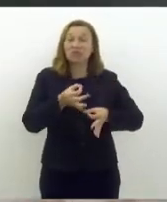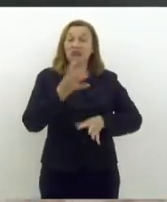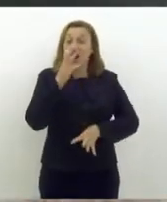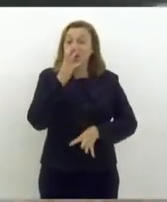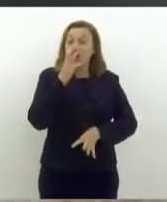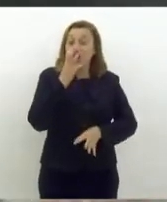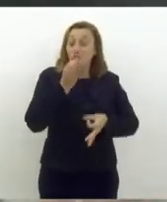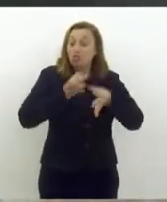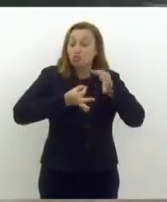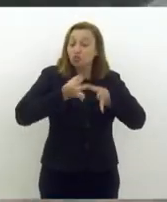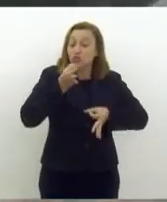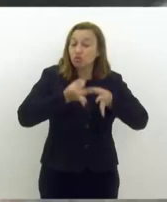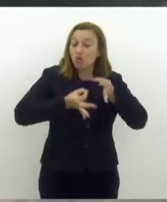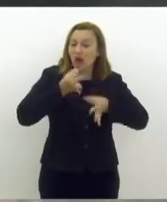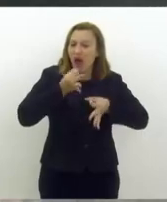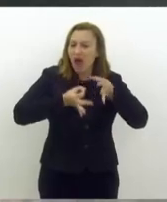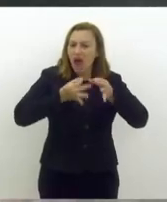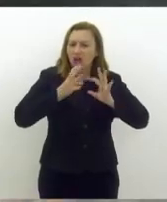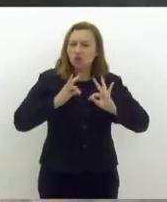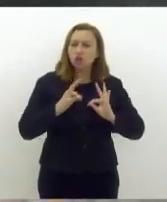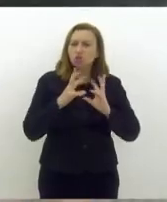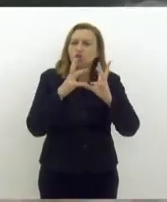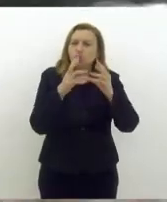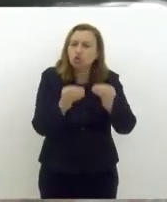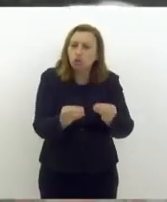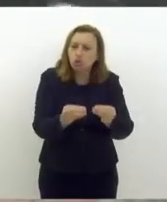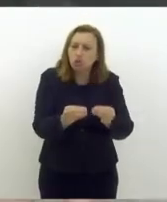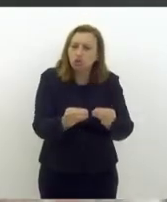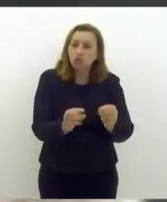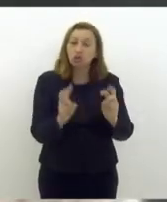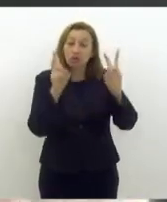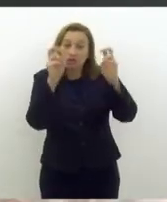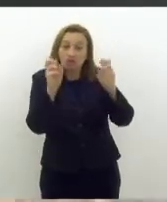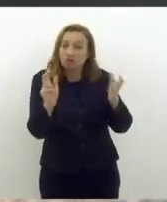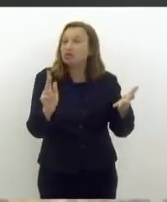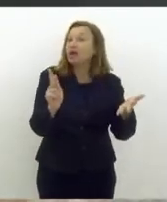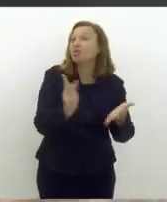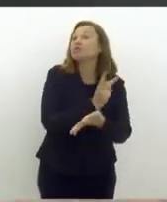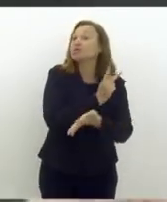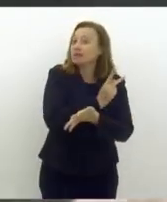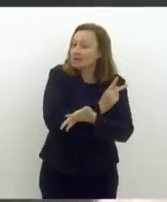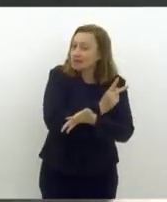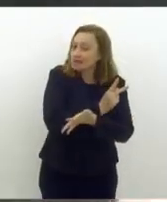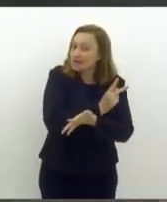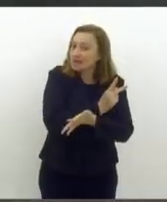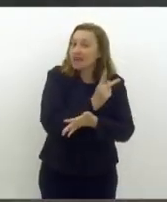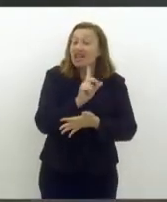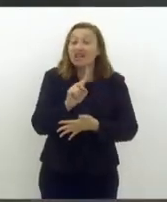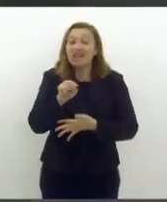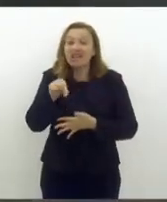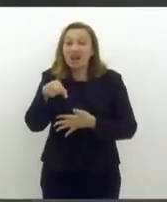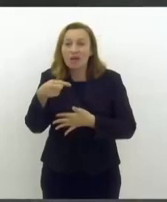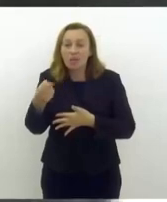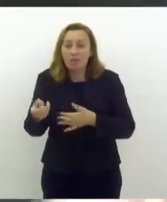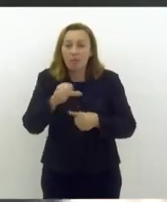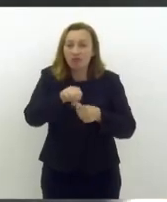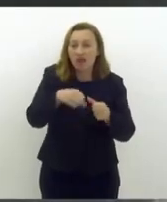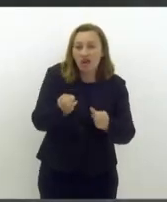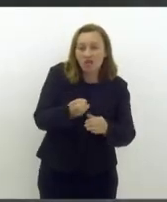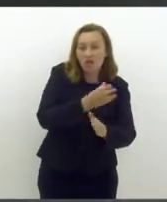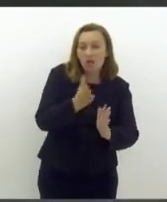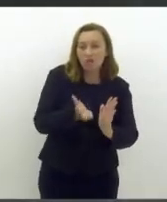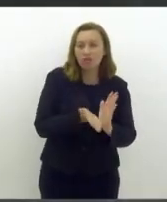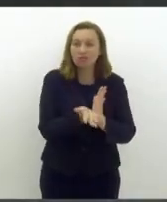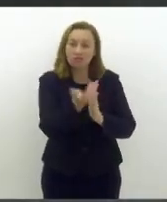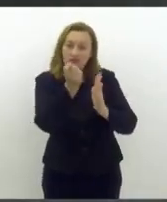de todas as demandas que acontecerão após a reforma tributária